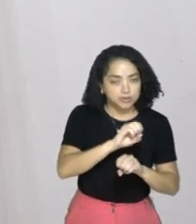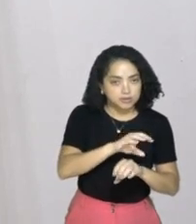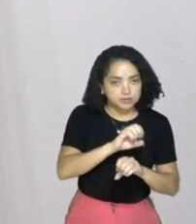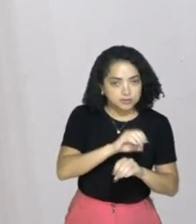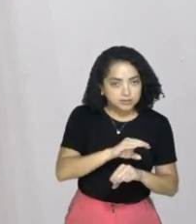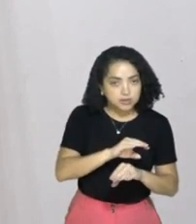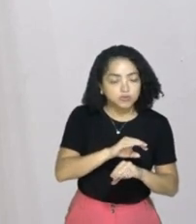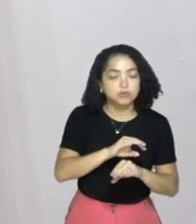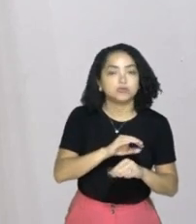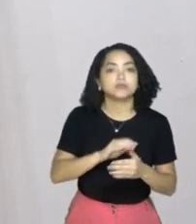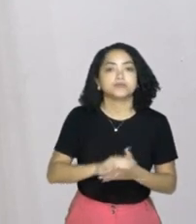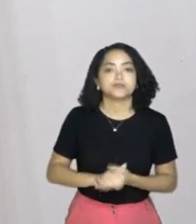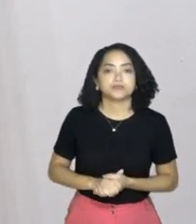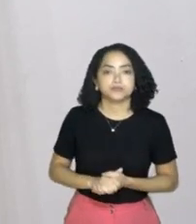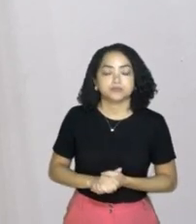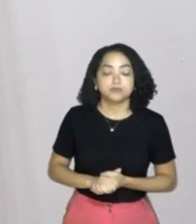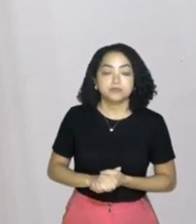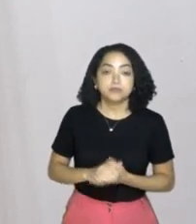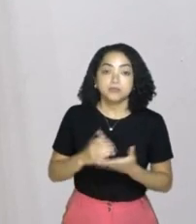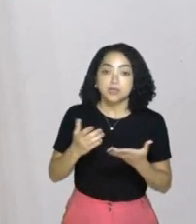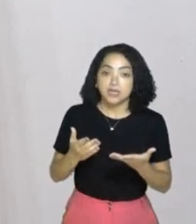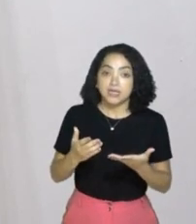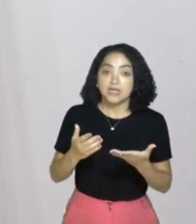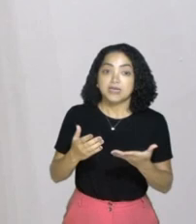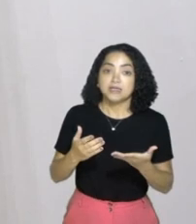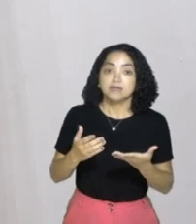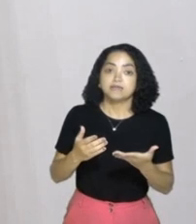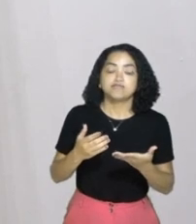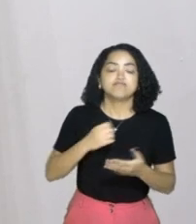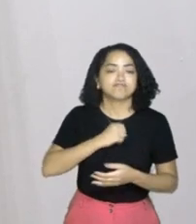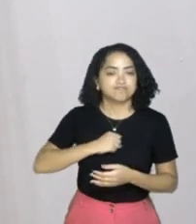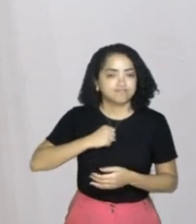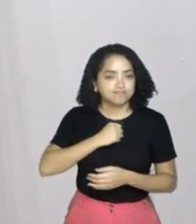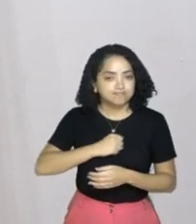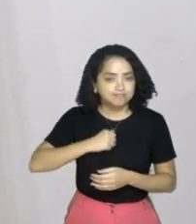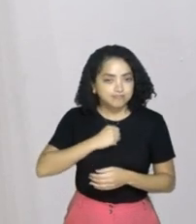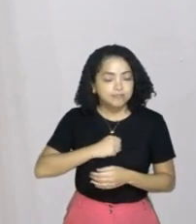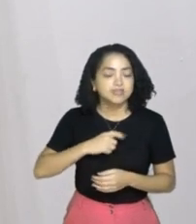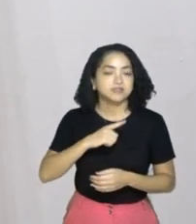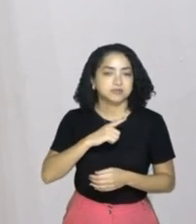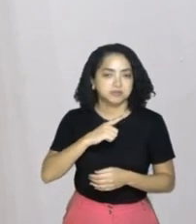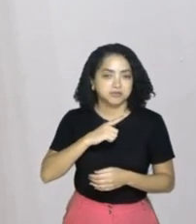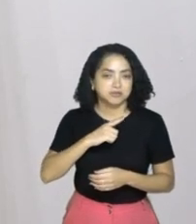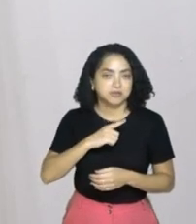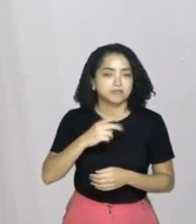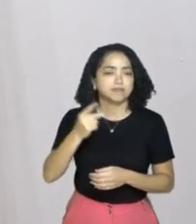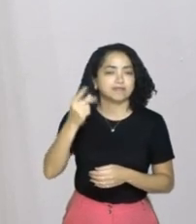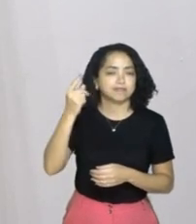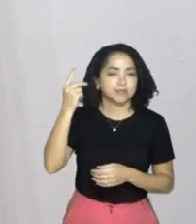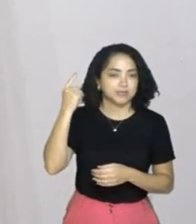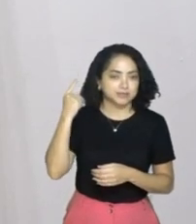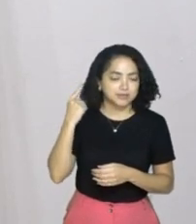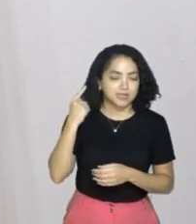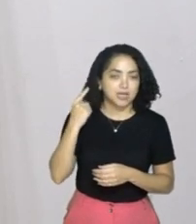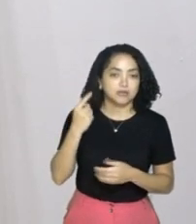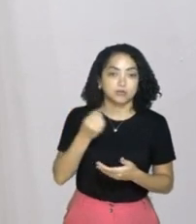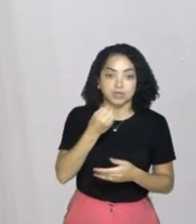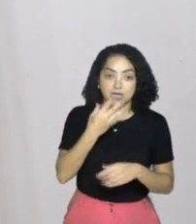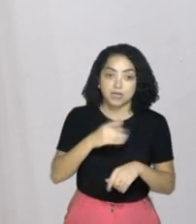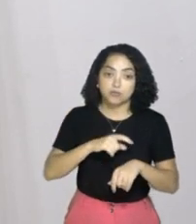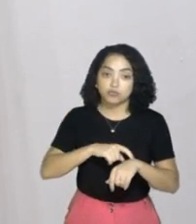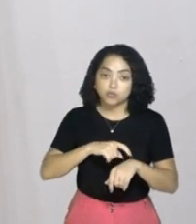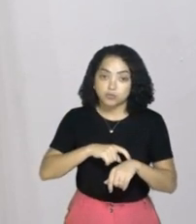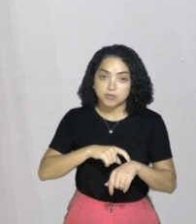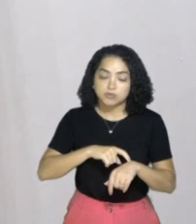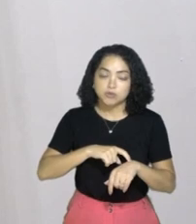e nós temos muitas saudades daqueles bons tempos nós que